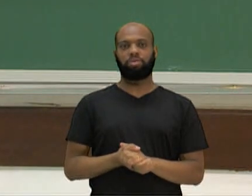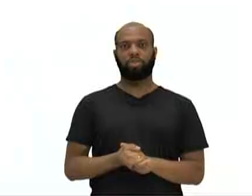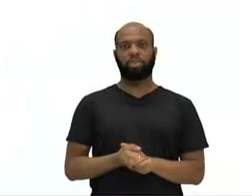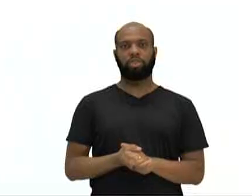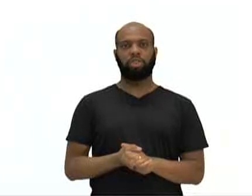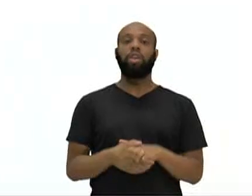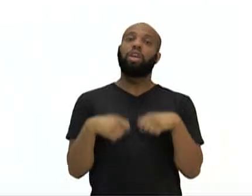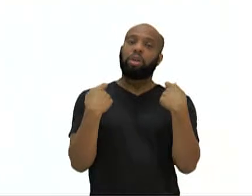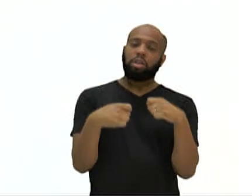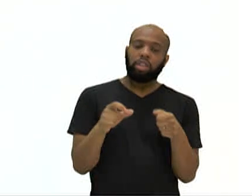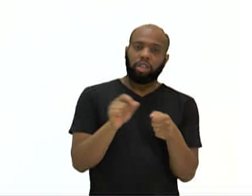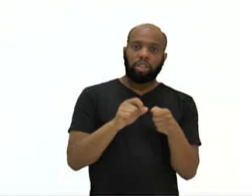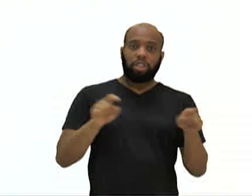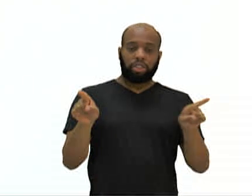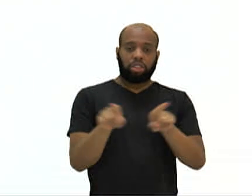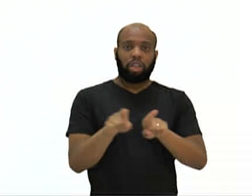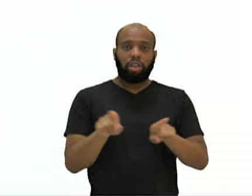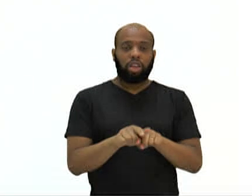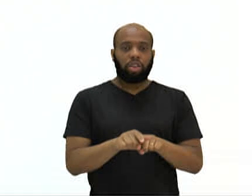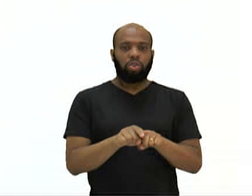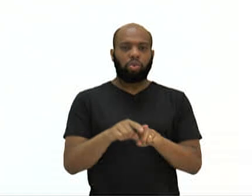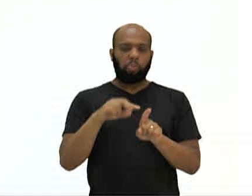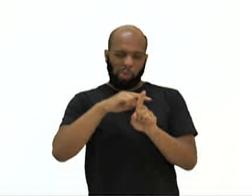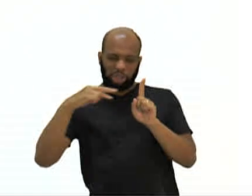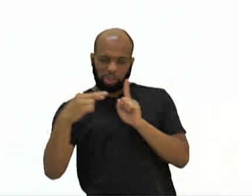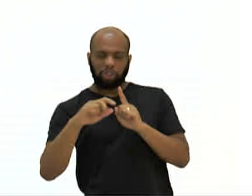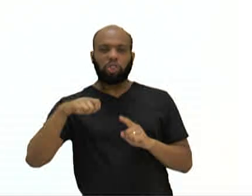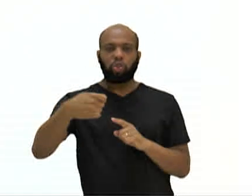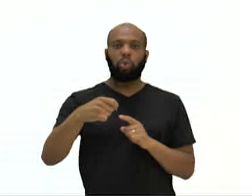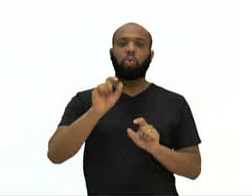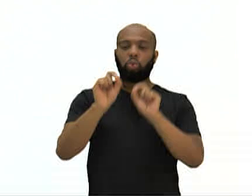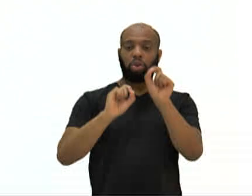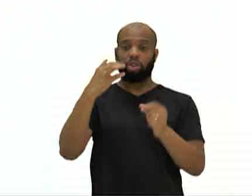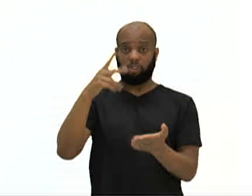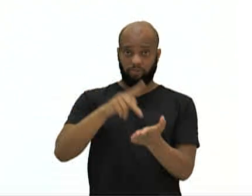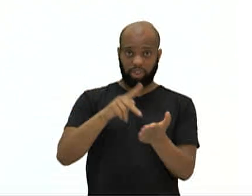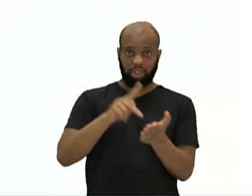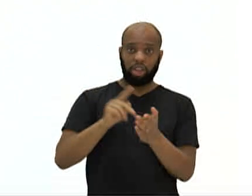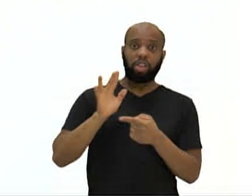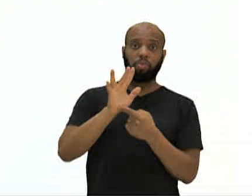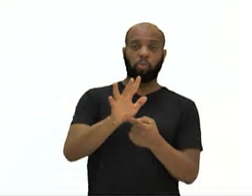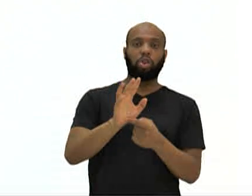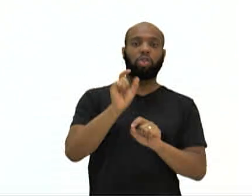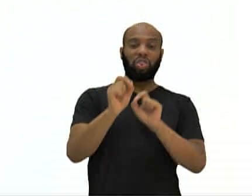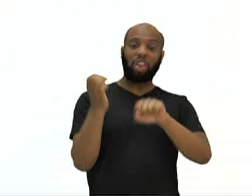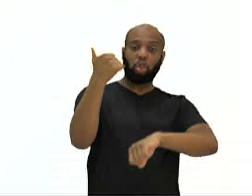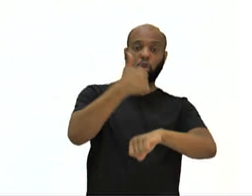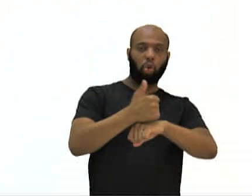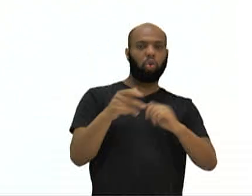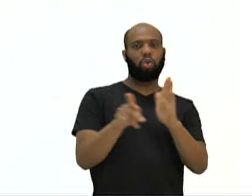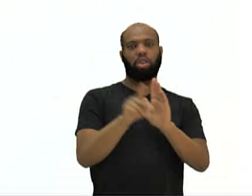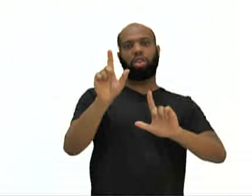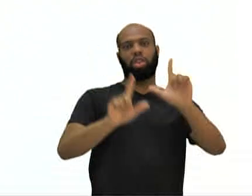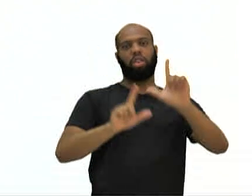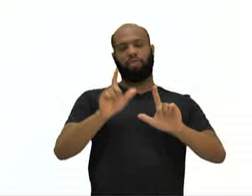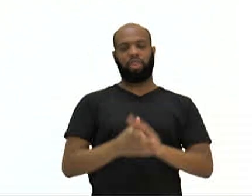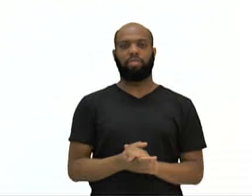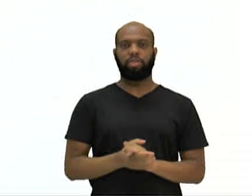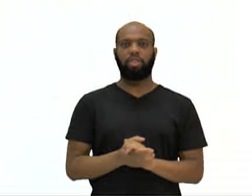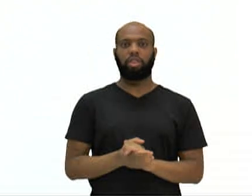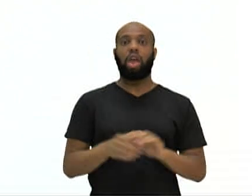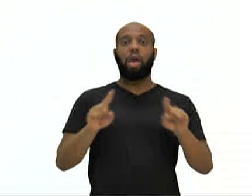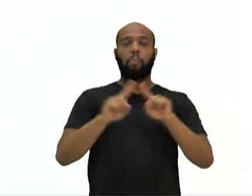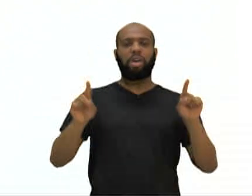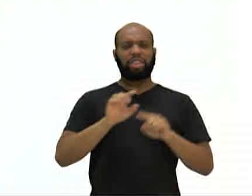Procura-se construir um determinado olhar sobre a realidade que representa a visão do dono do veículo de comunicação. Diante dessa